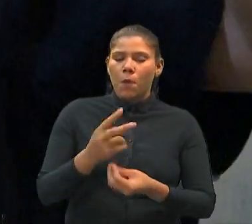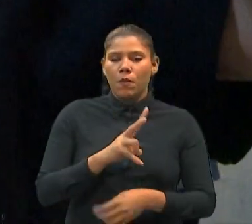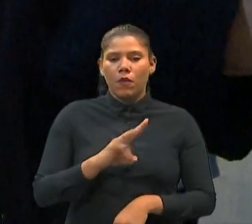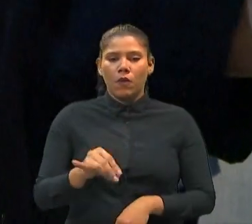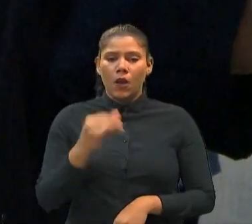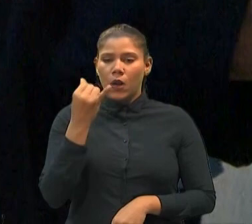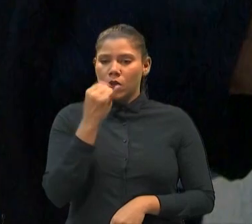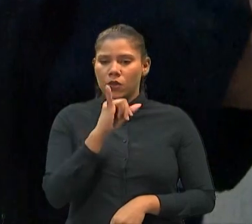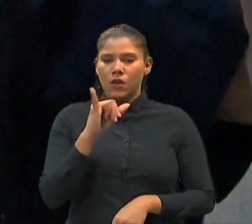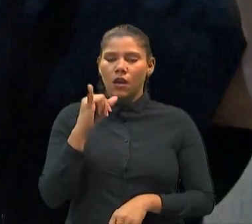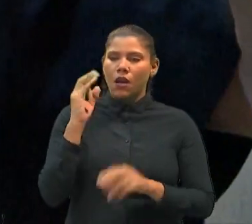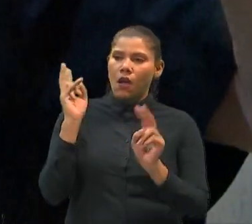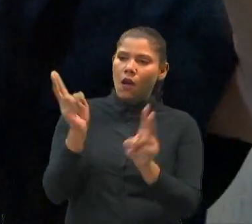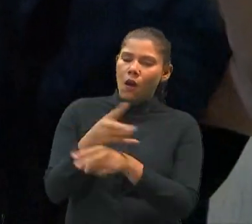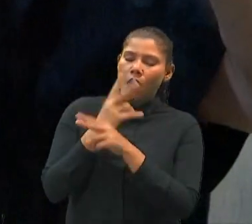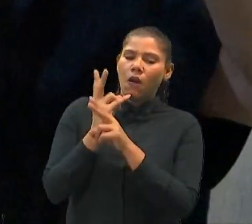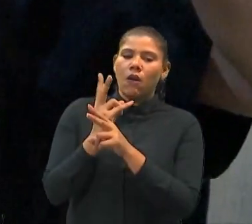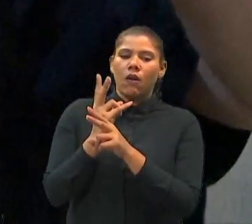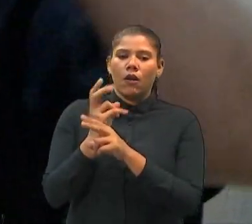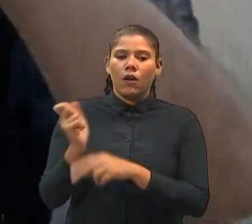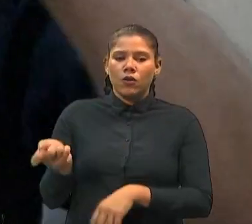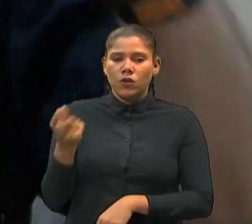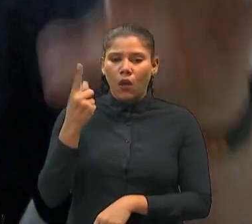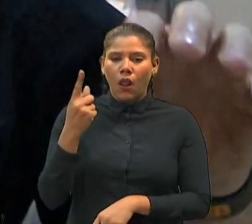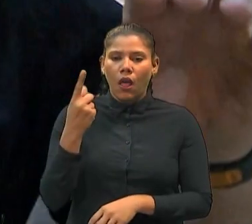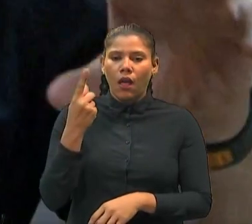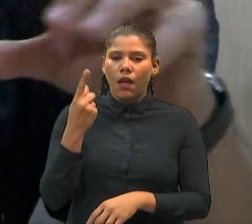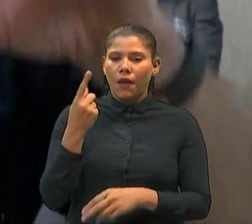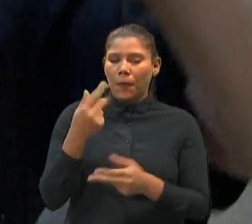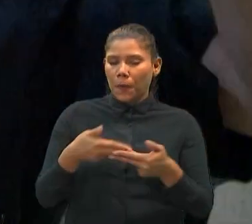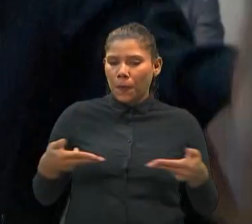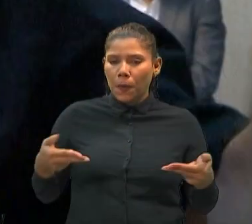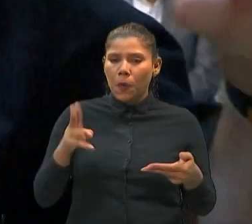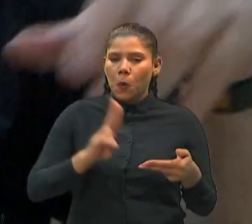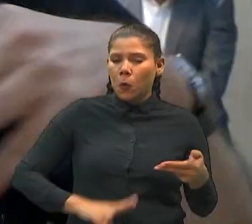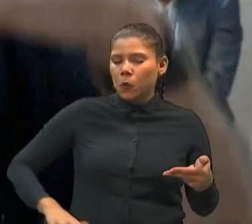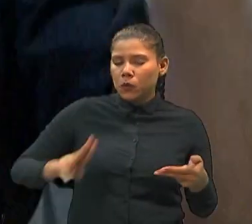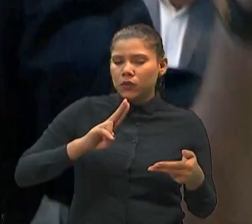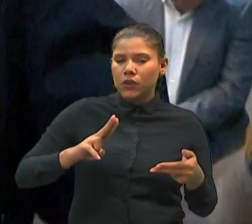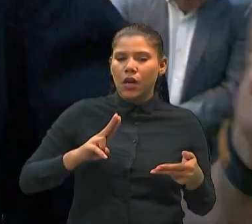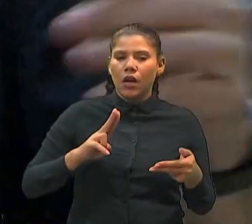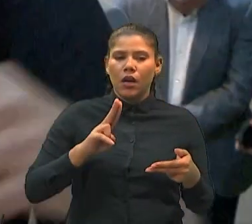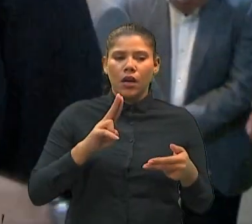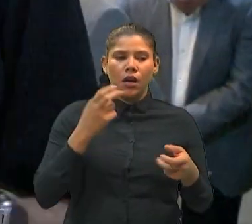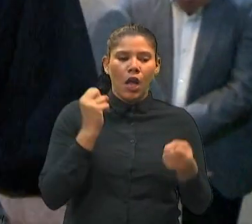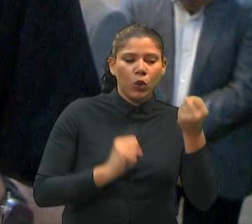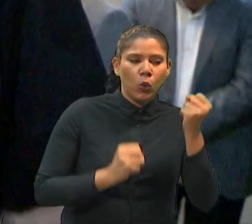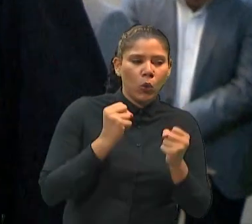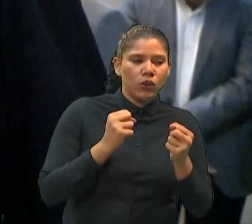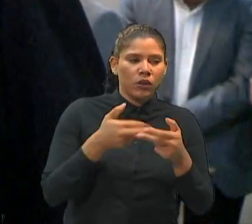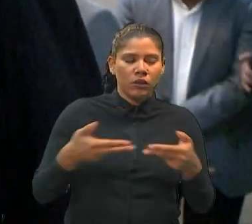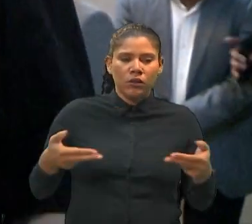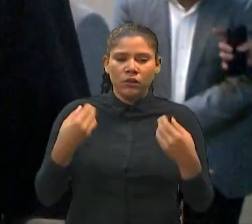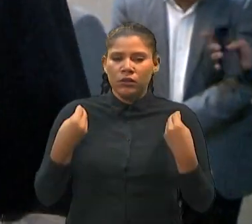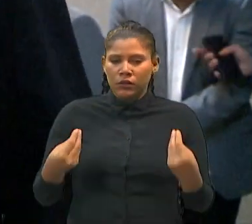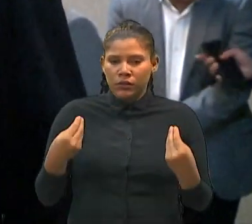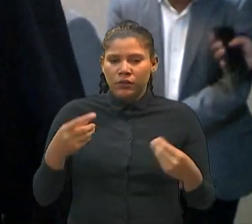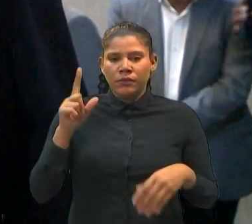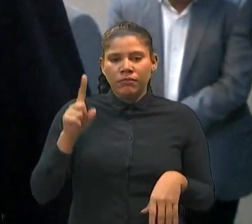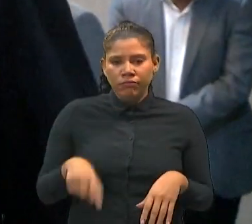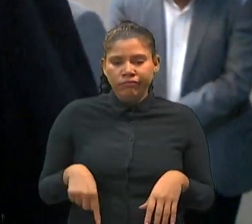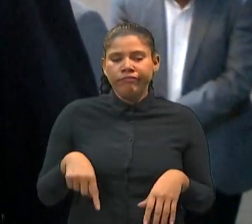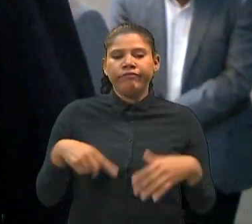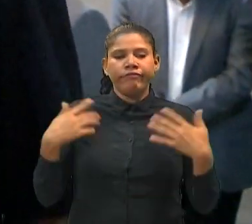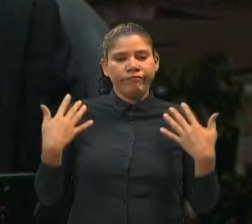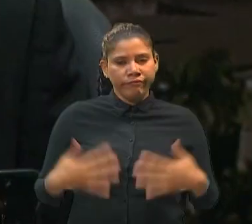solar transformar hidrogênio exportar ou utilizar no mercado local na indústria no transporte Esses são os gargalos que a